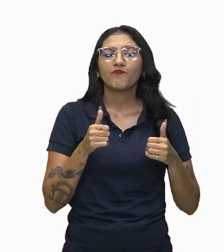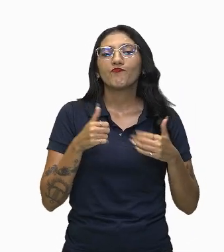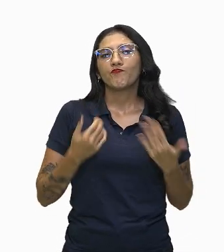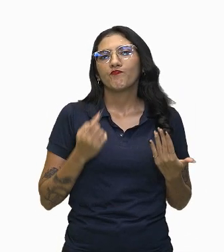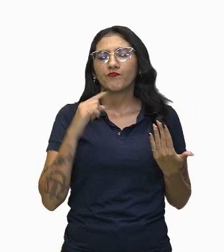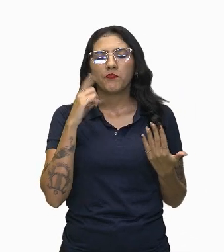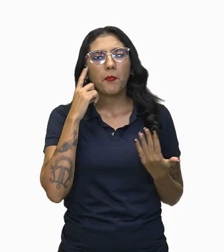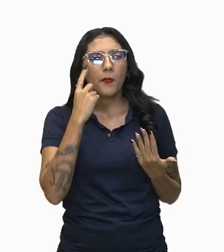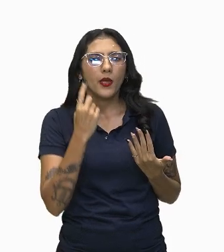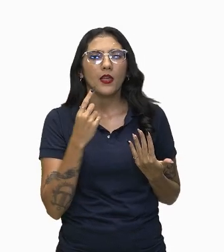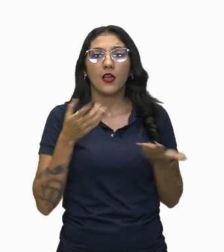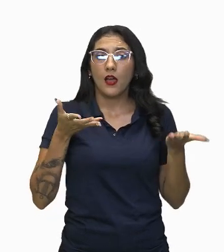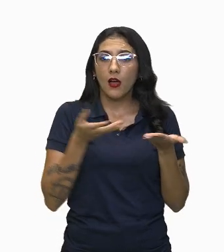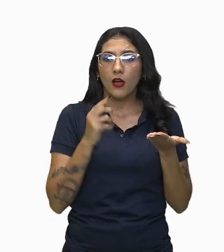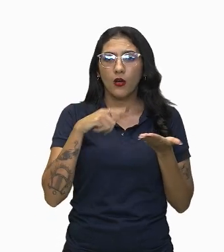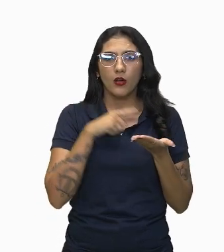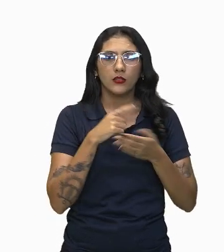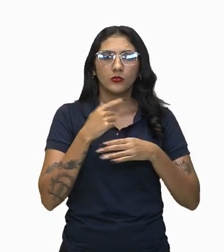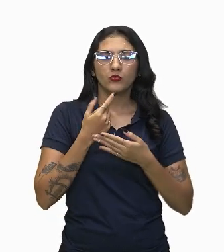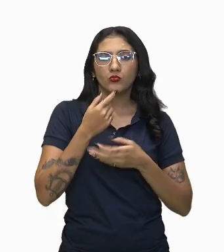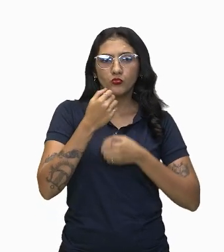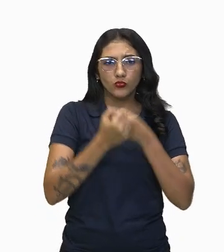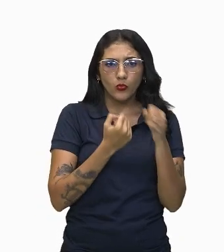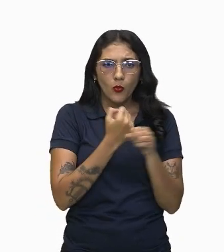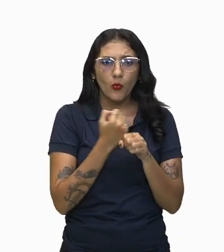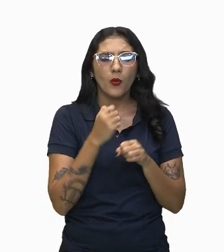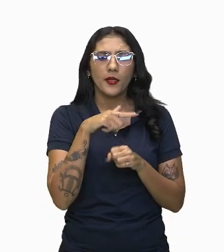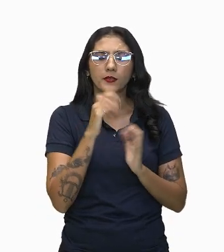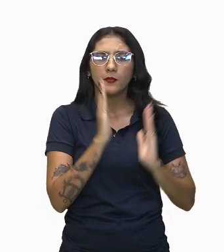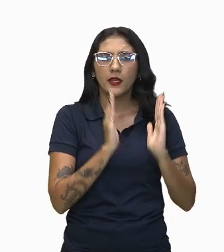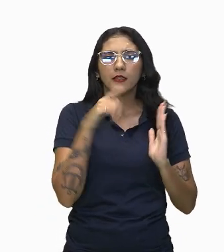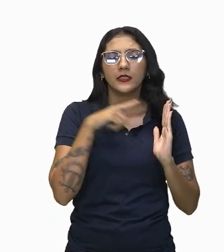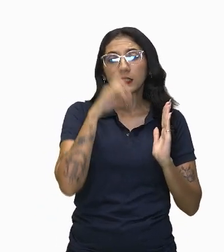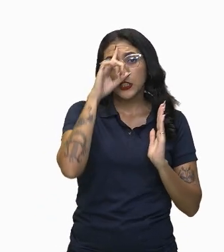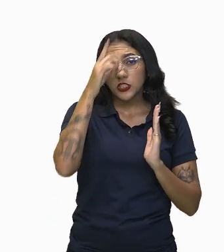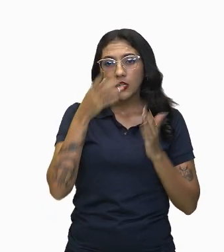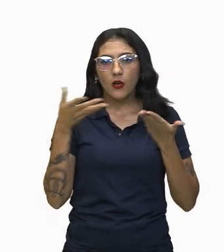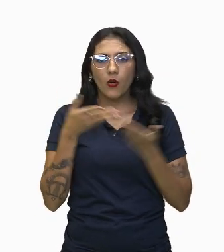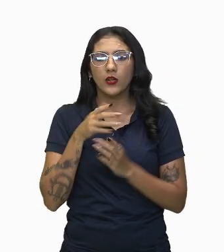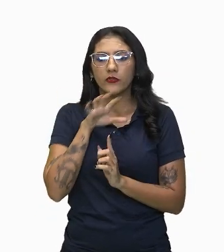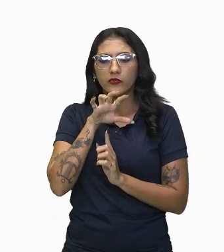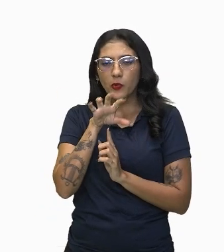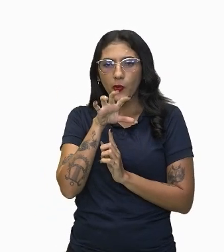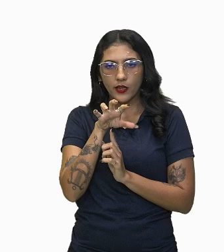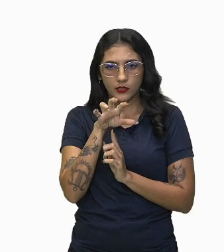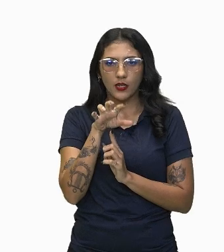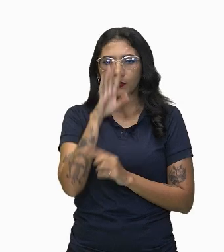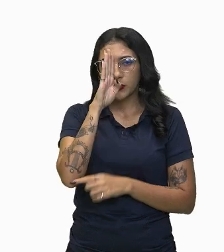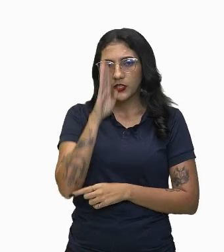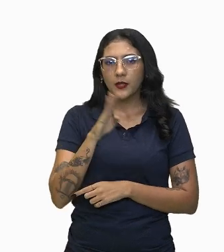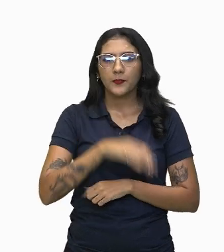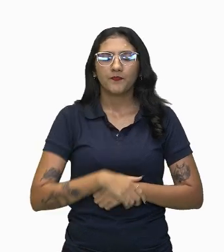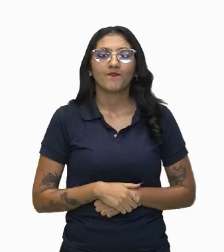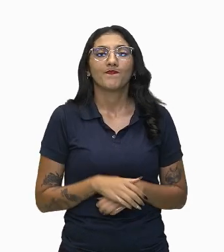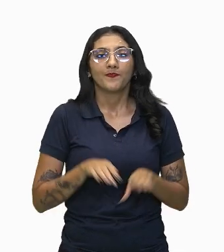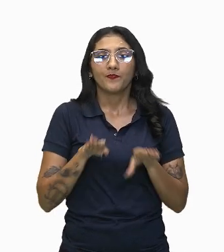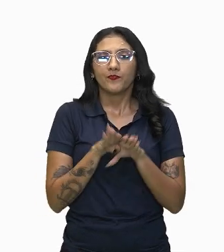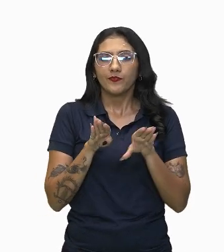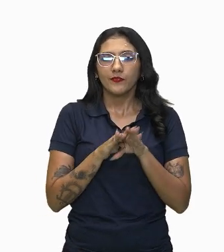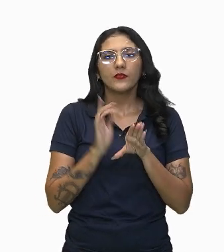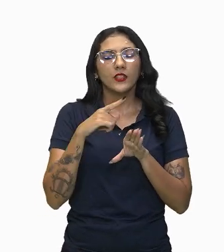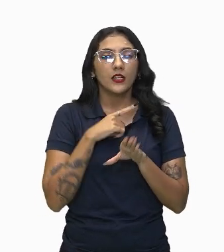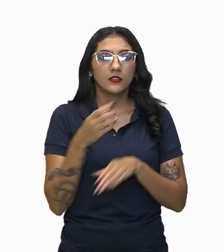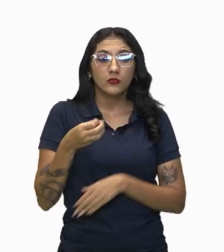vai passar atuando como um interventor direto. Também no programa New Deal, né, esse